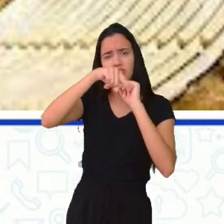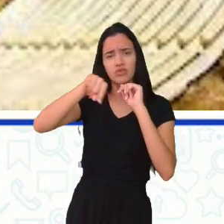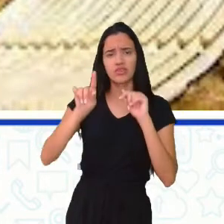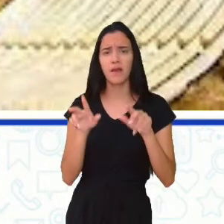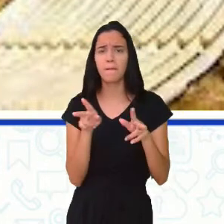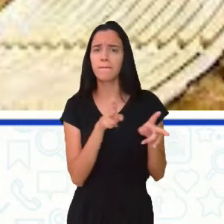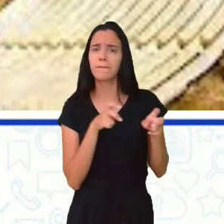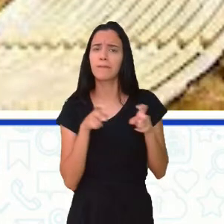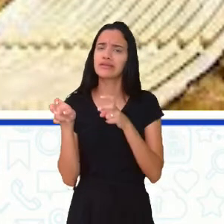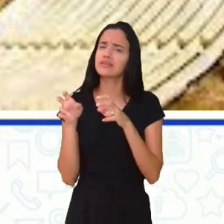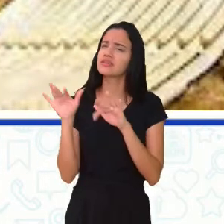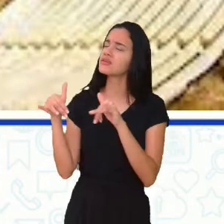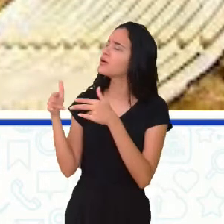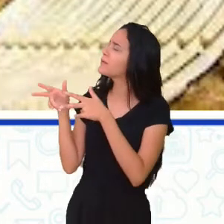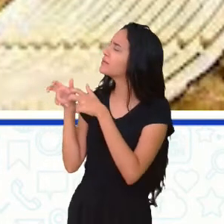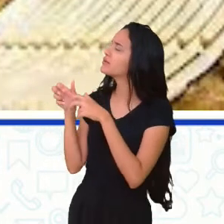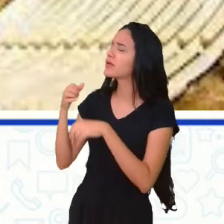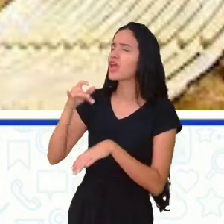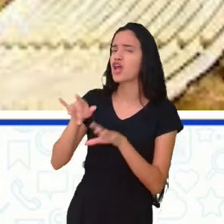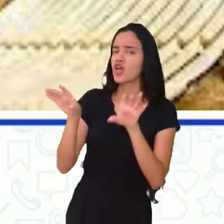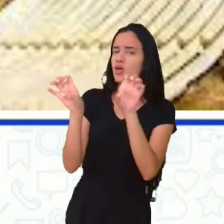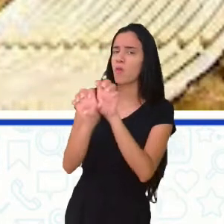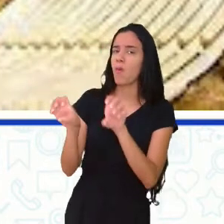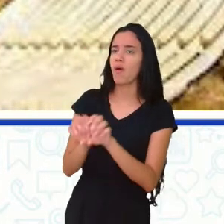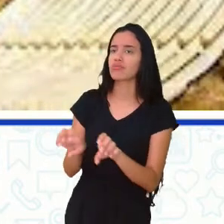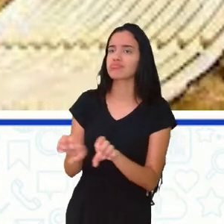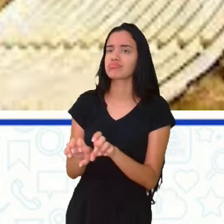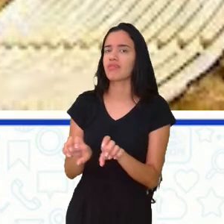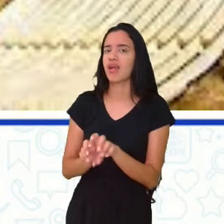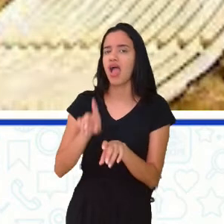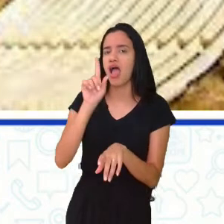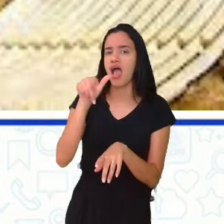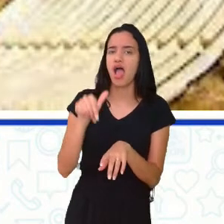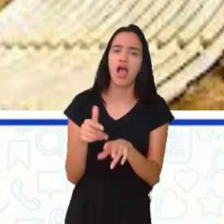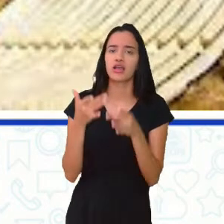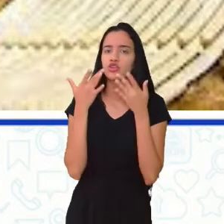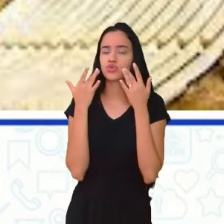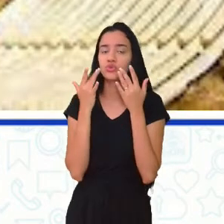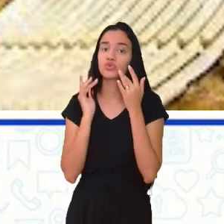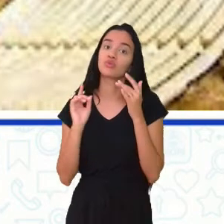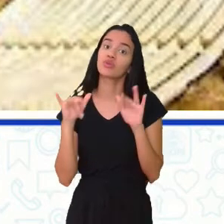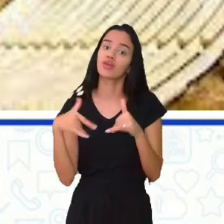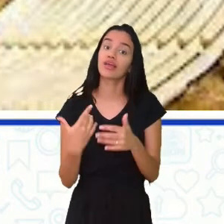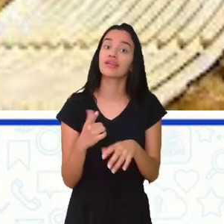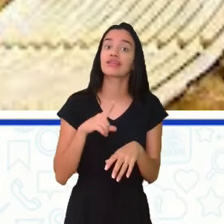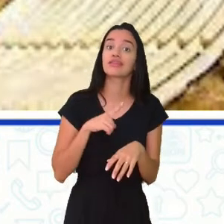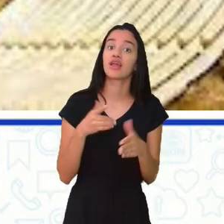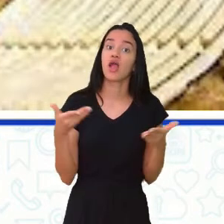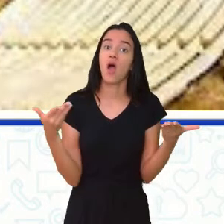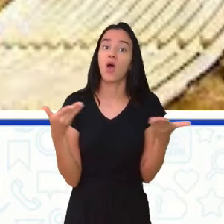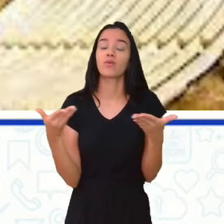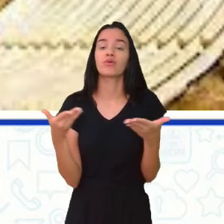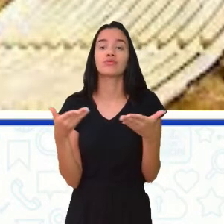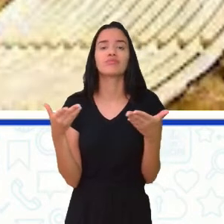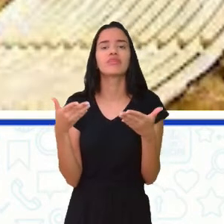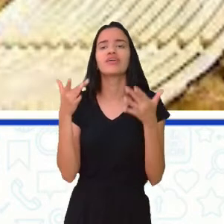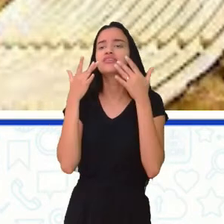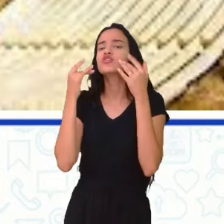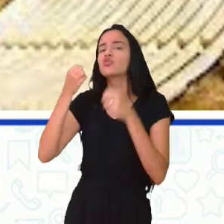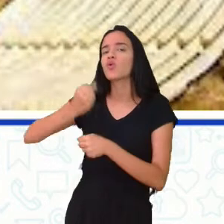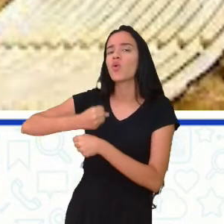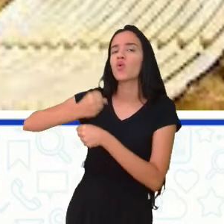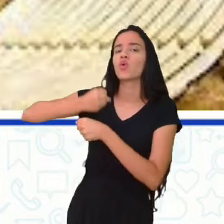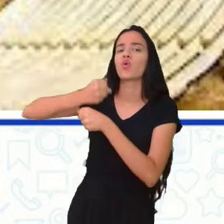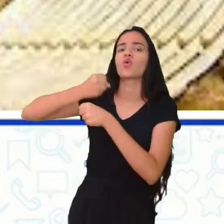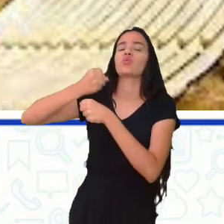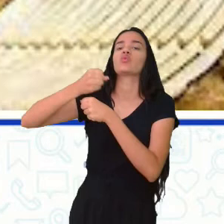que não é um teatro com uma estrutura dos teatros que existem hoje. Esse teatro aí, ele foi